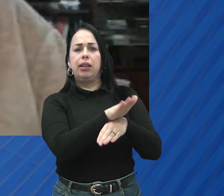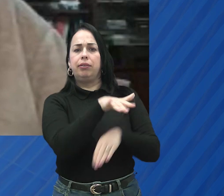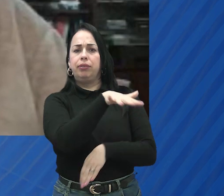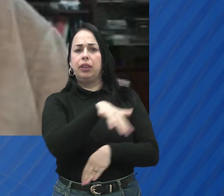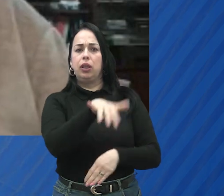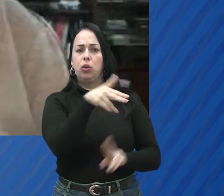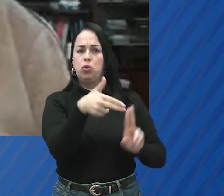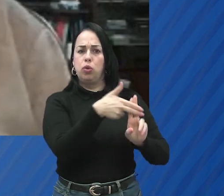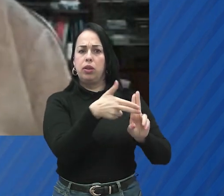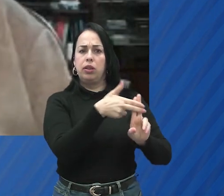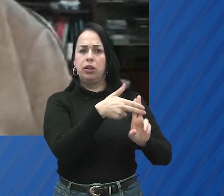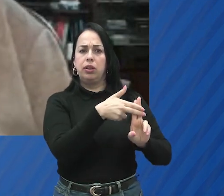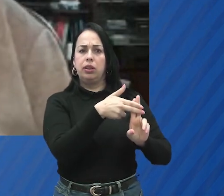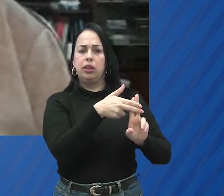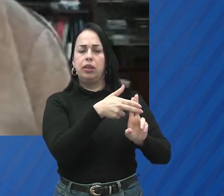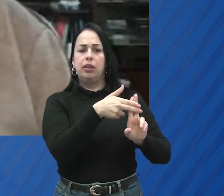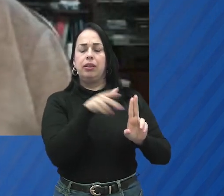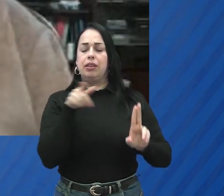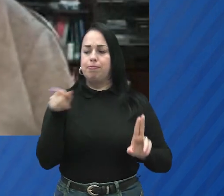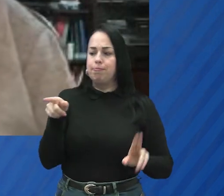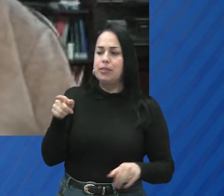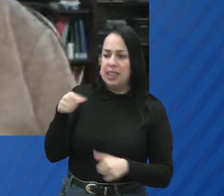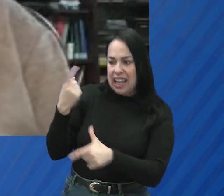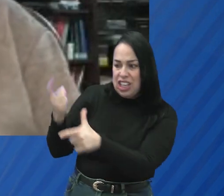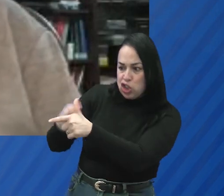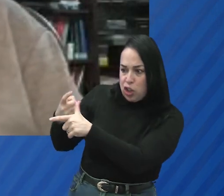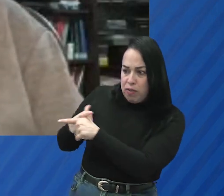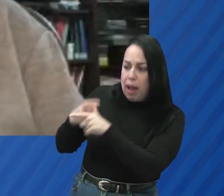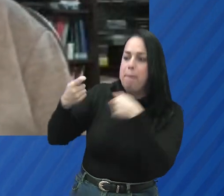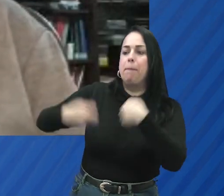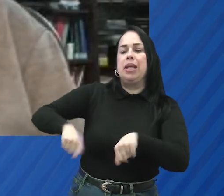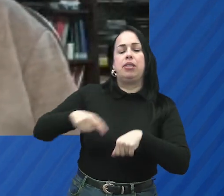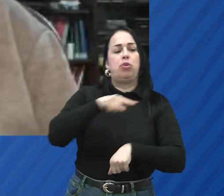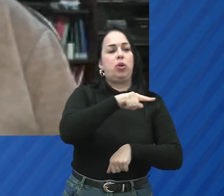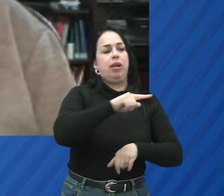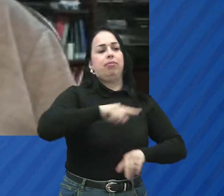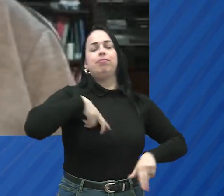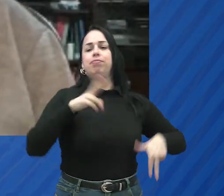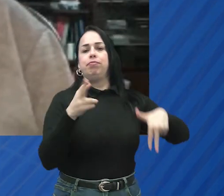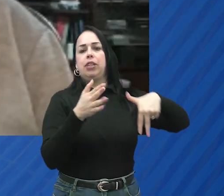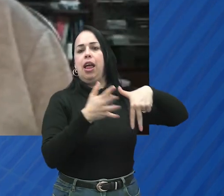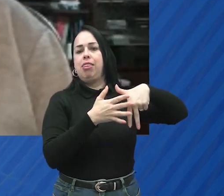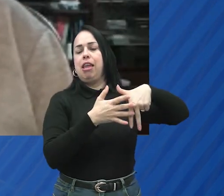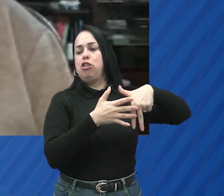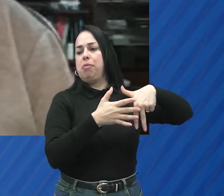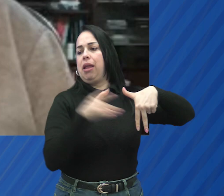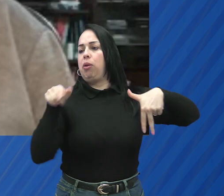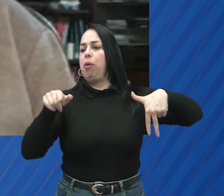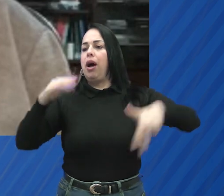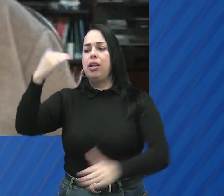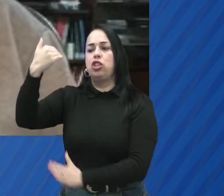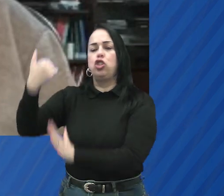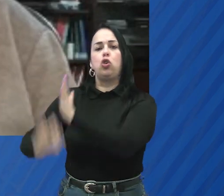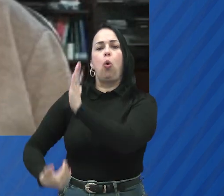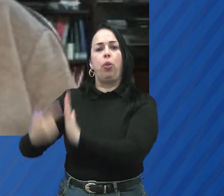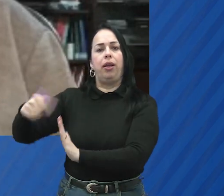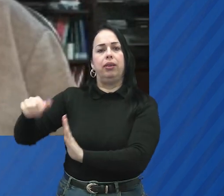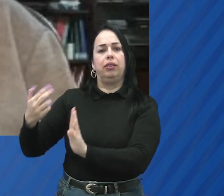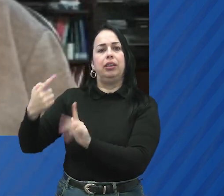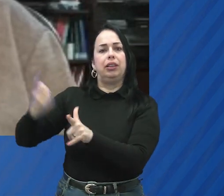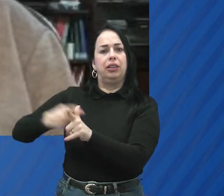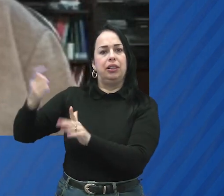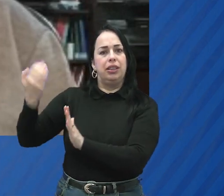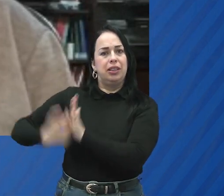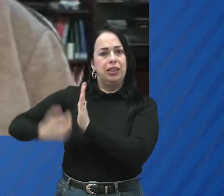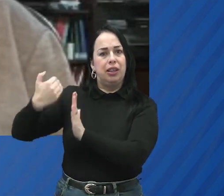financiamento, cancelando dívidas que muitos hospitais têm, dívidas,